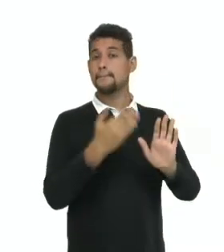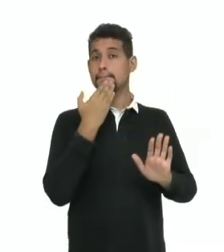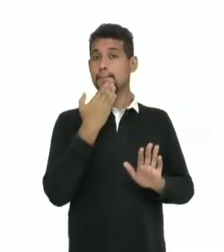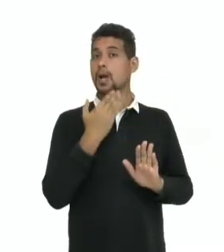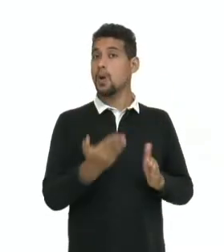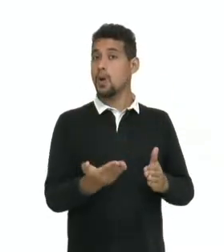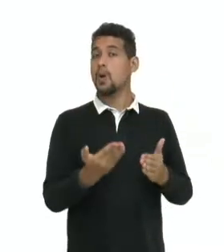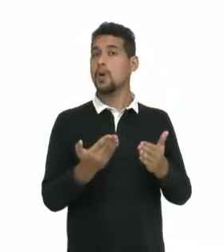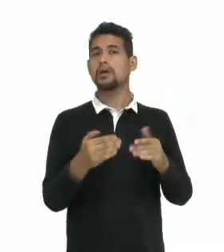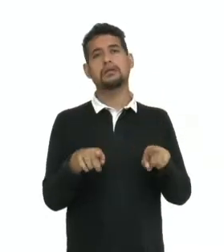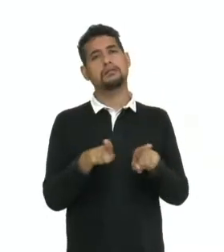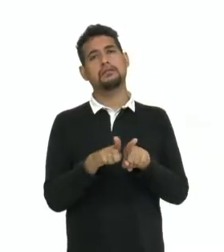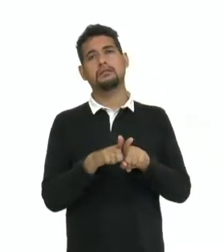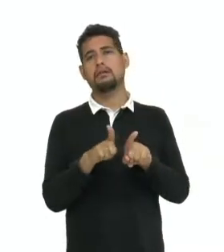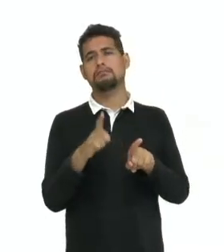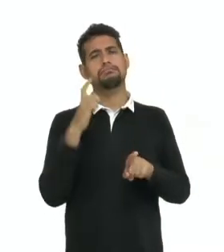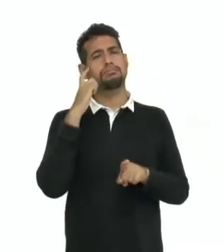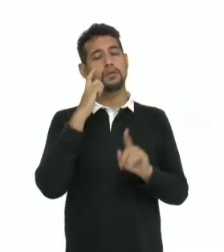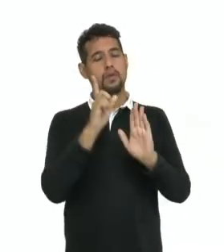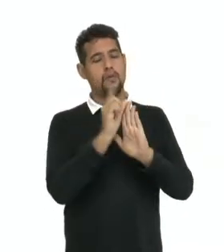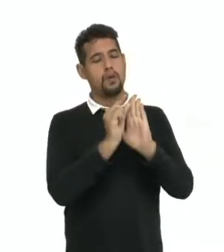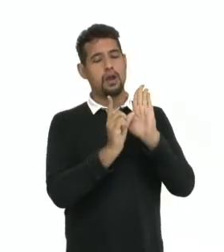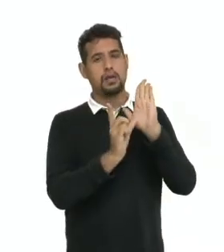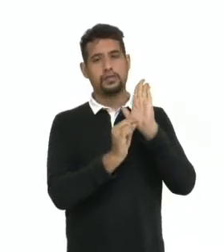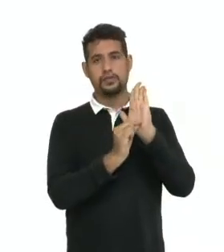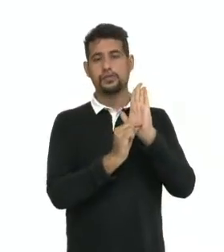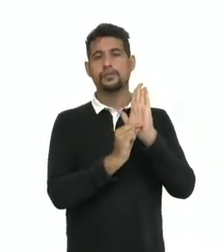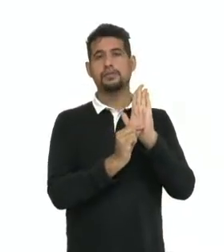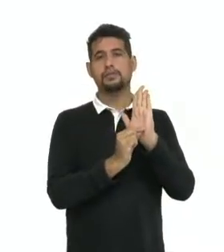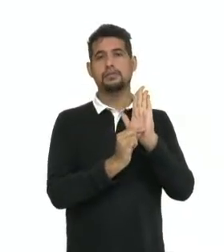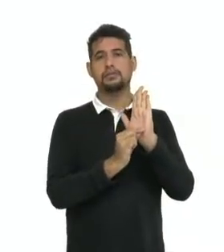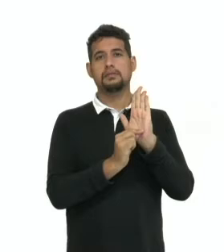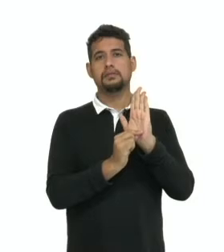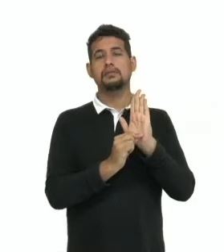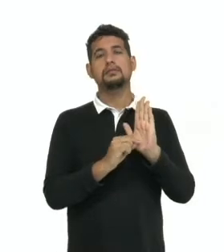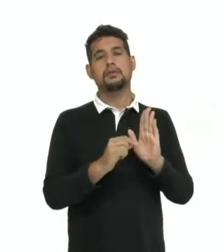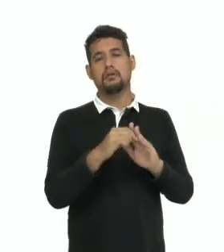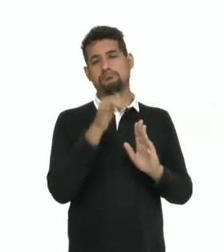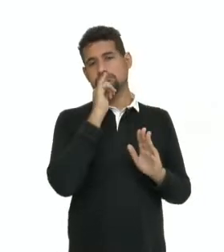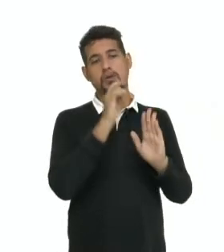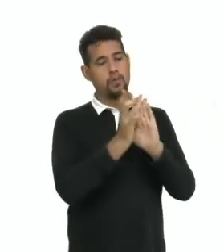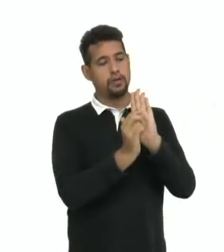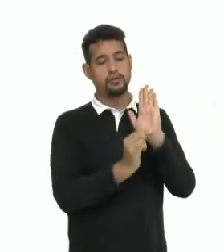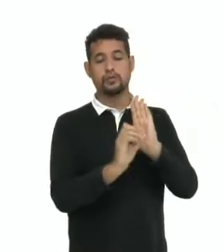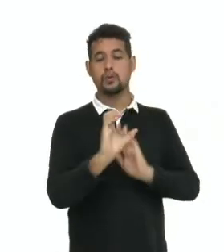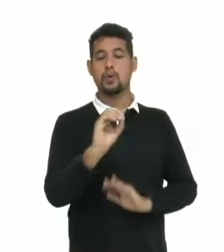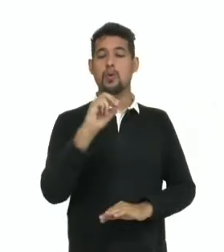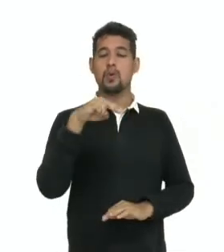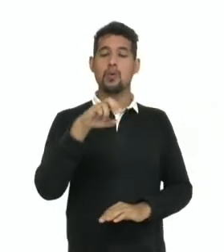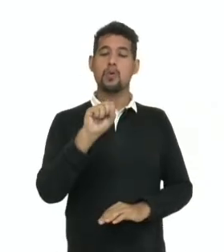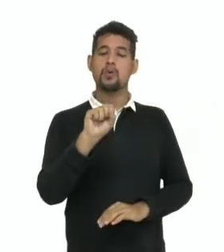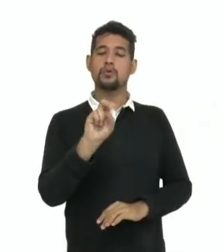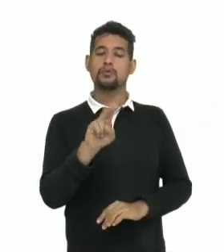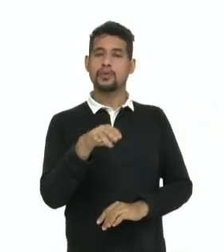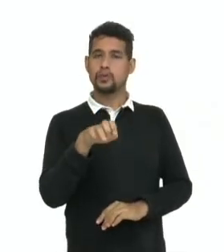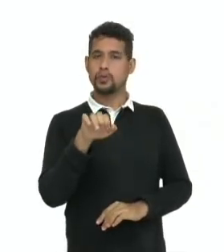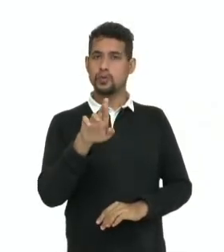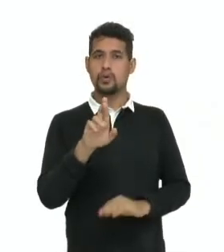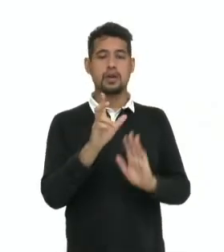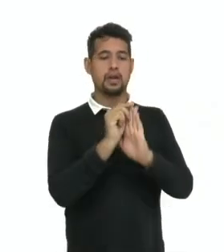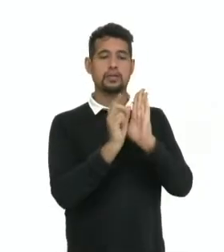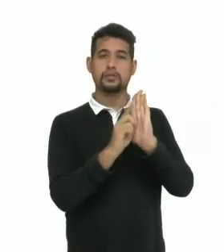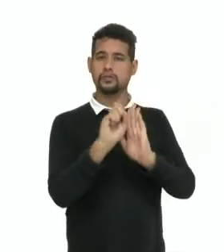já, conforme me faculta o Código de Defesa do Consumidor, no seu artigo 18, parágrafo